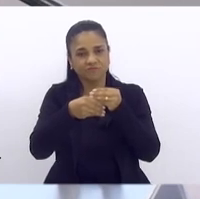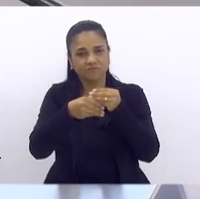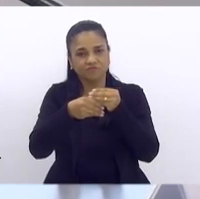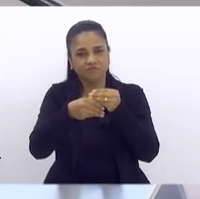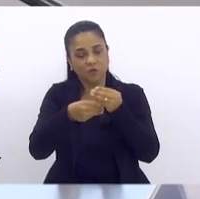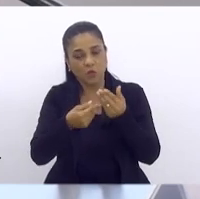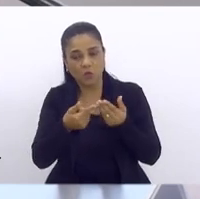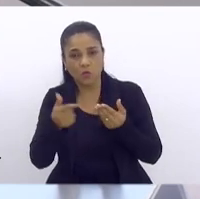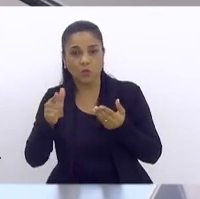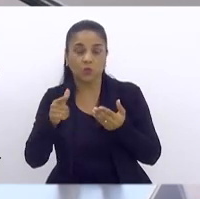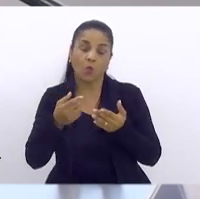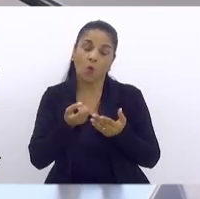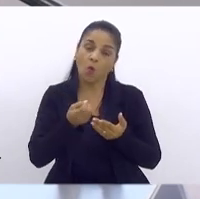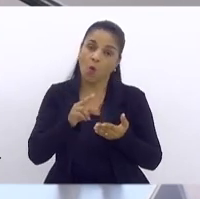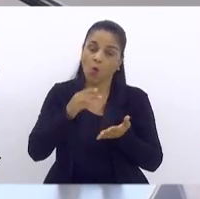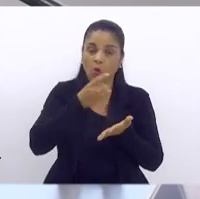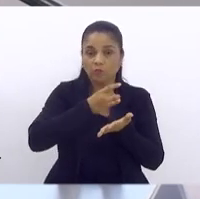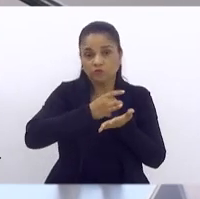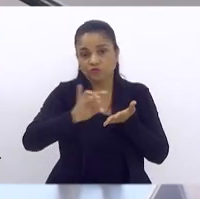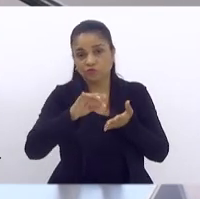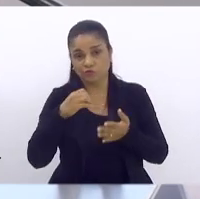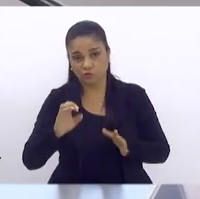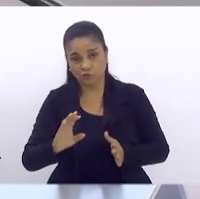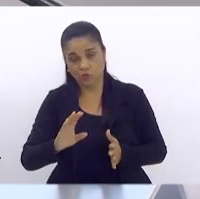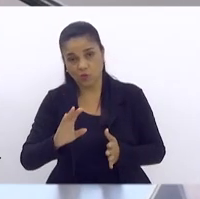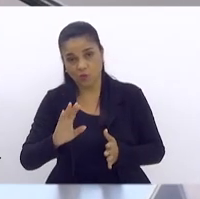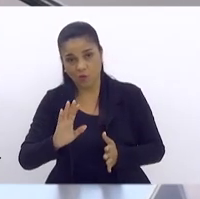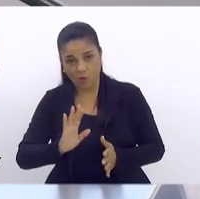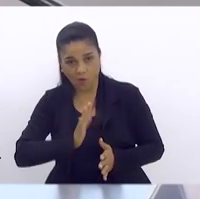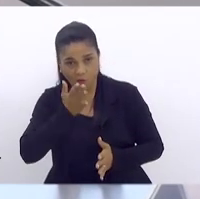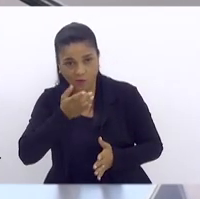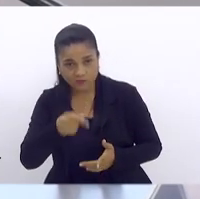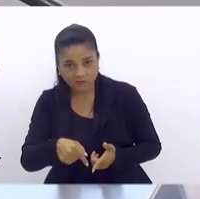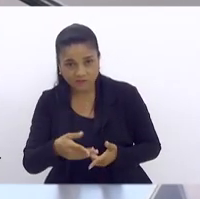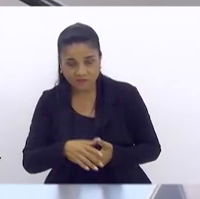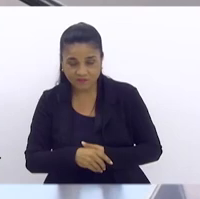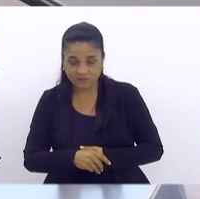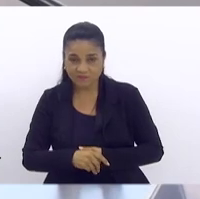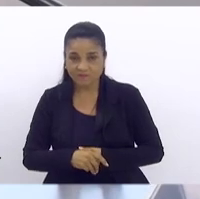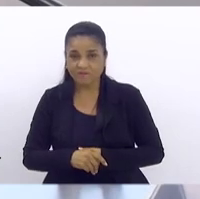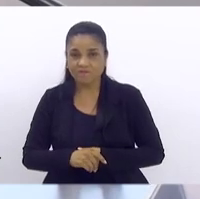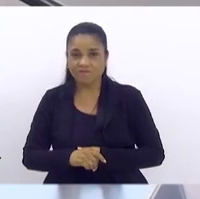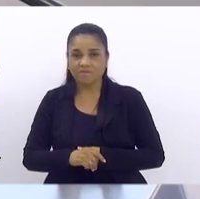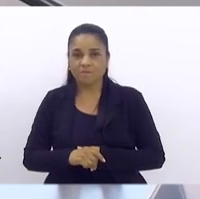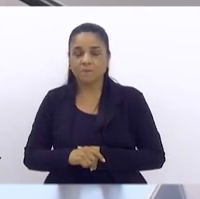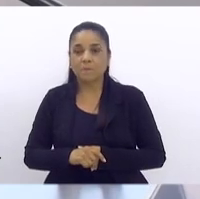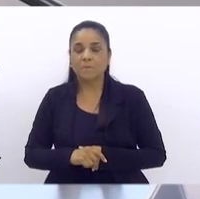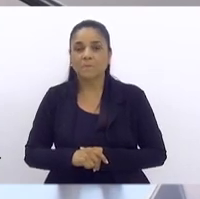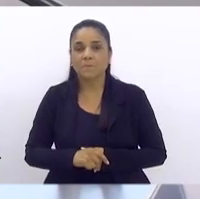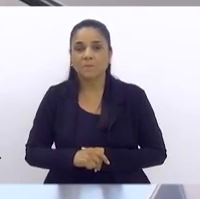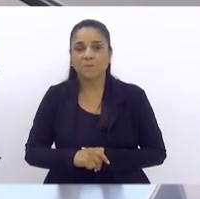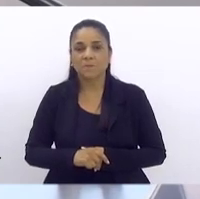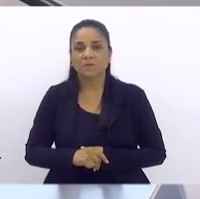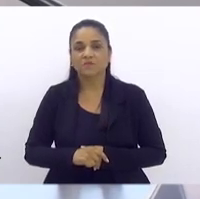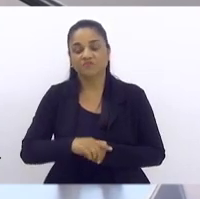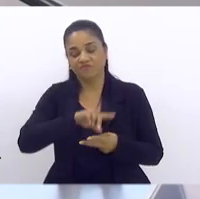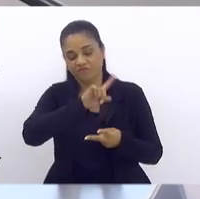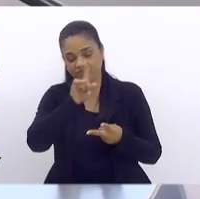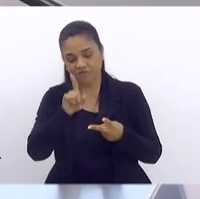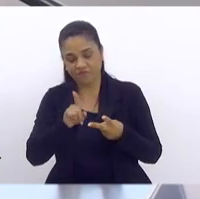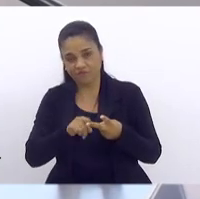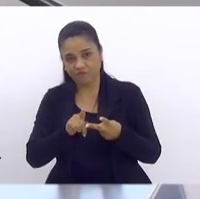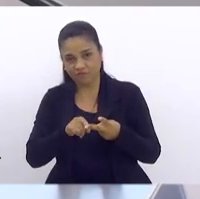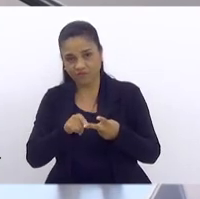ódio. E a segunda questão, eu falava aqui há pouco com a